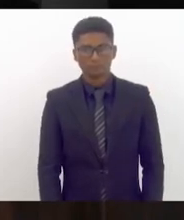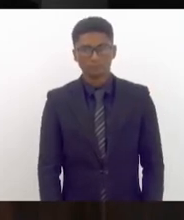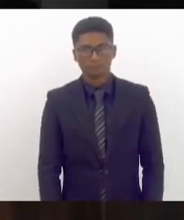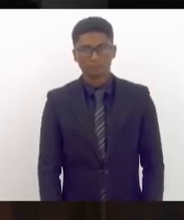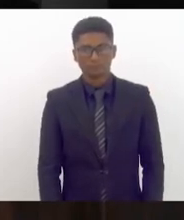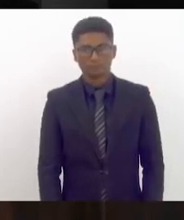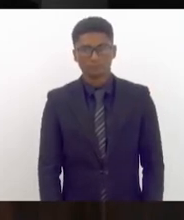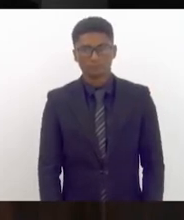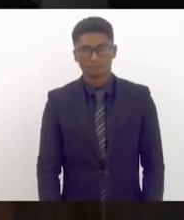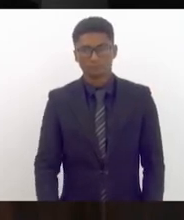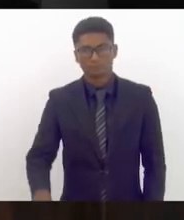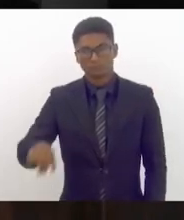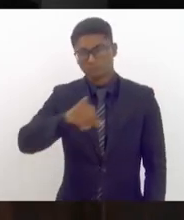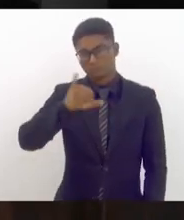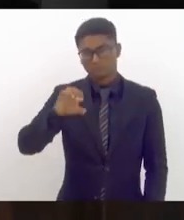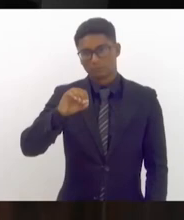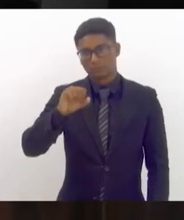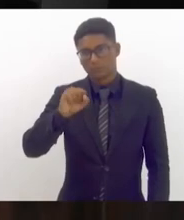deputado professor Josemar,